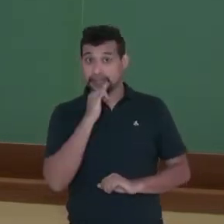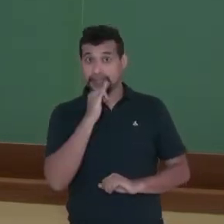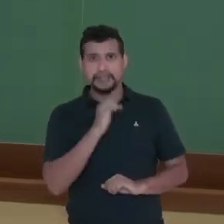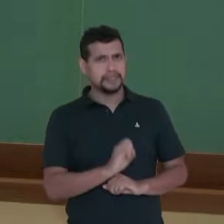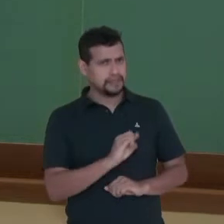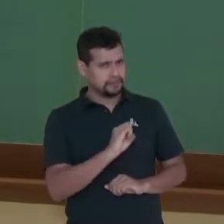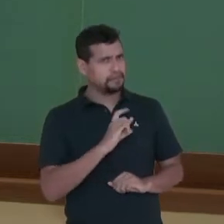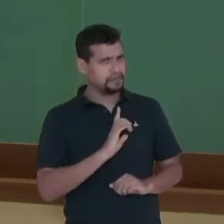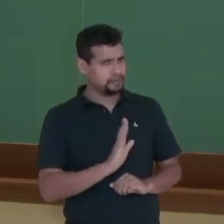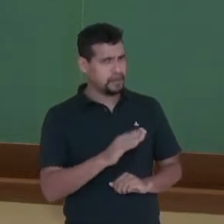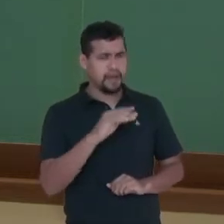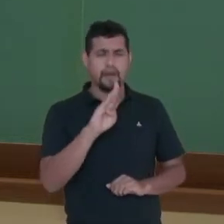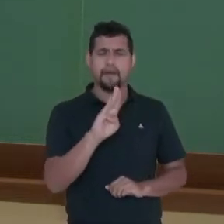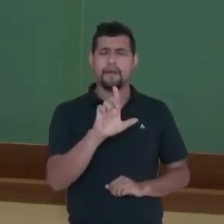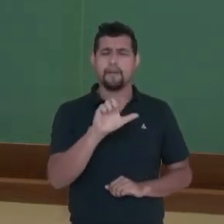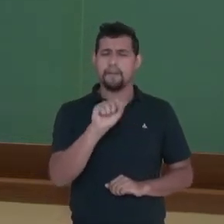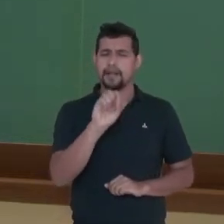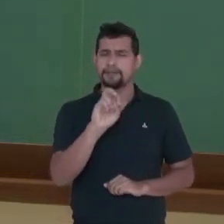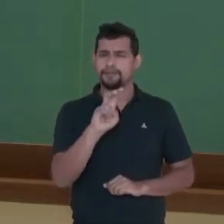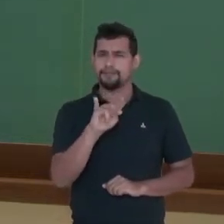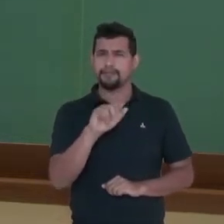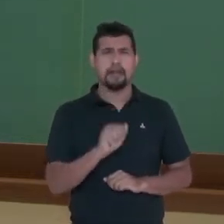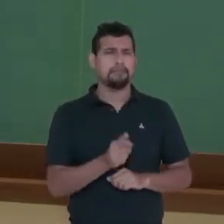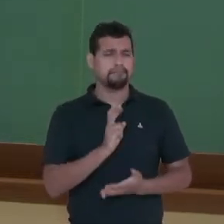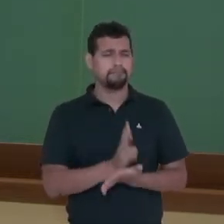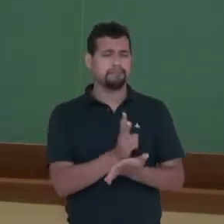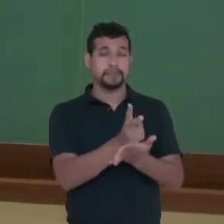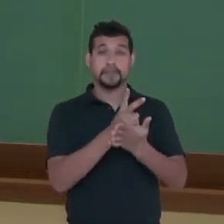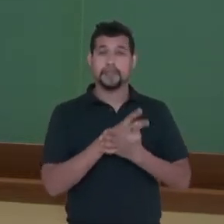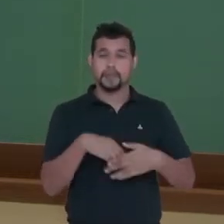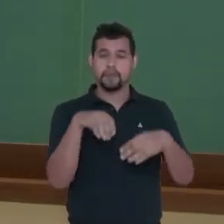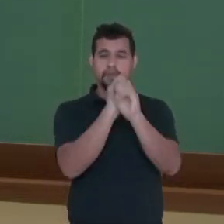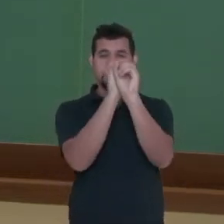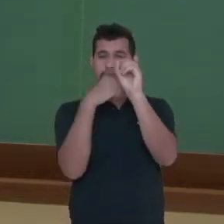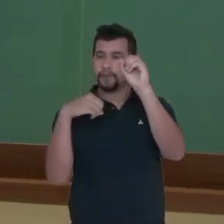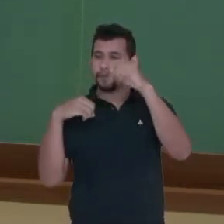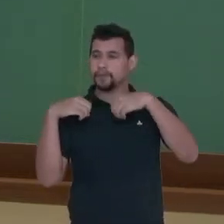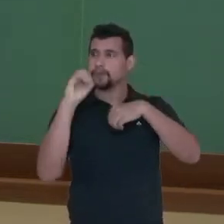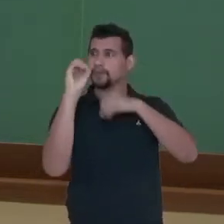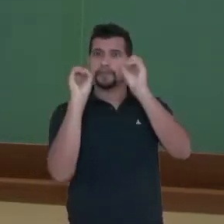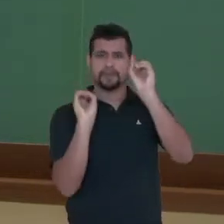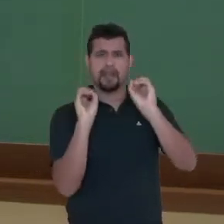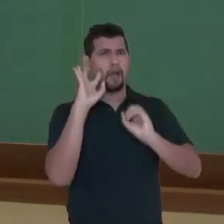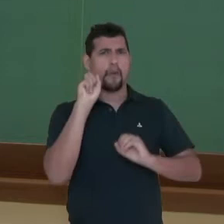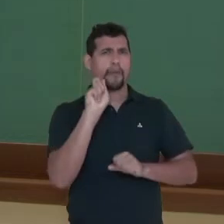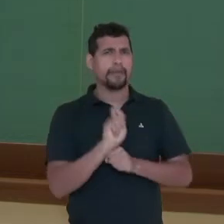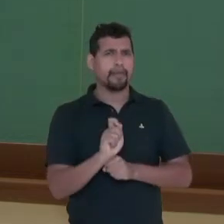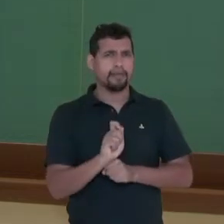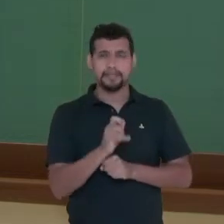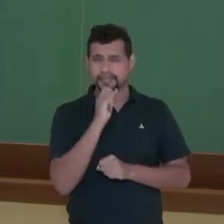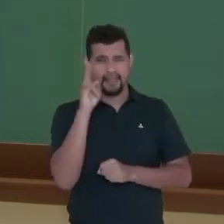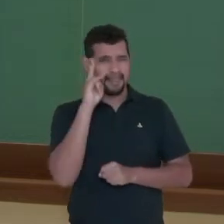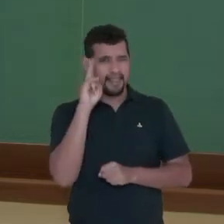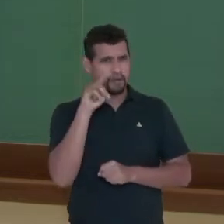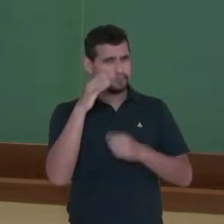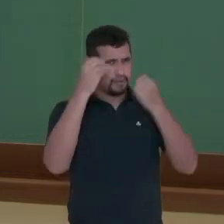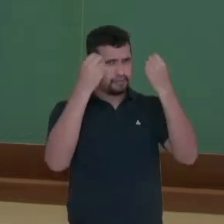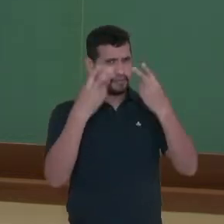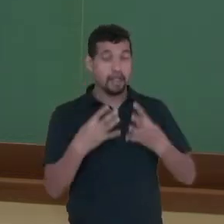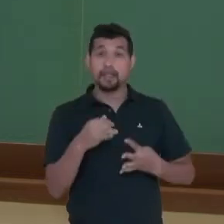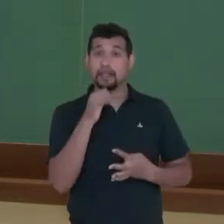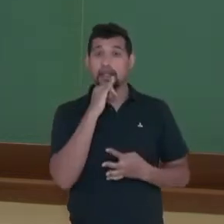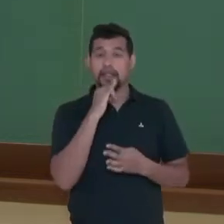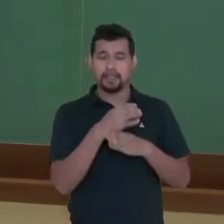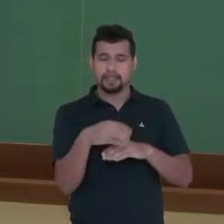nessa fase de blástula, ele continua fazendo divisões celulares. E o que acontece? Lembra que eu falei que ficava as células